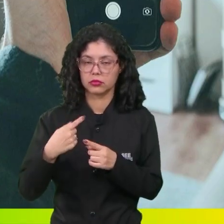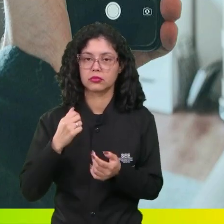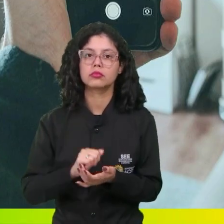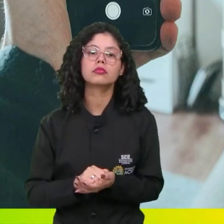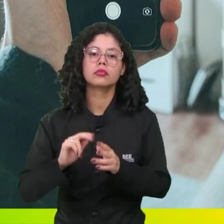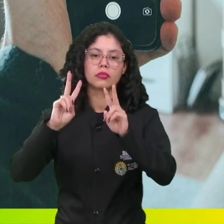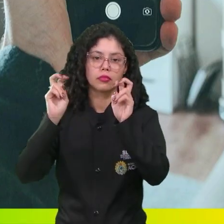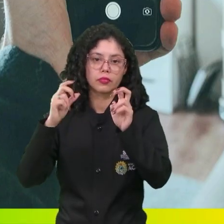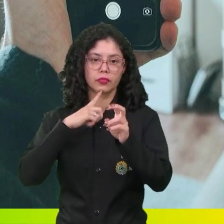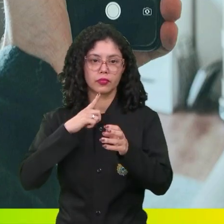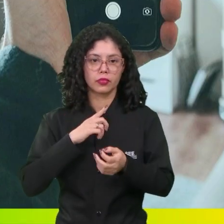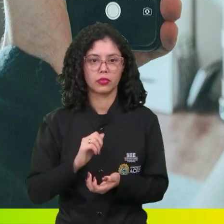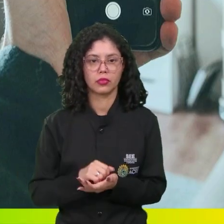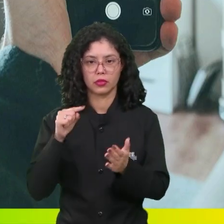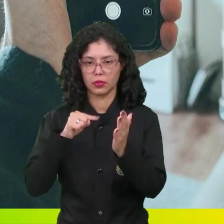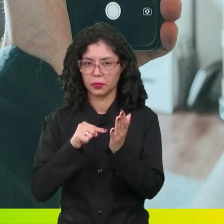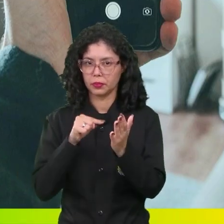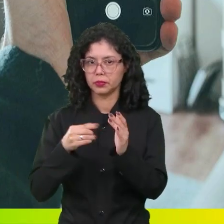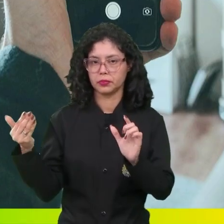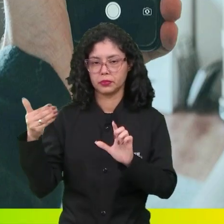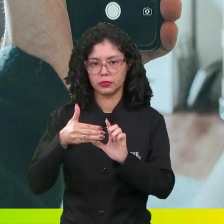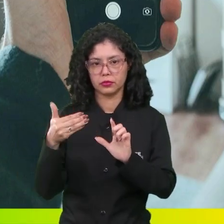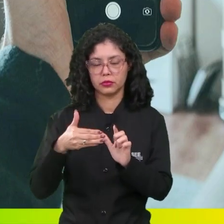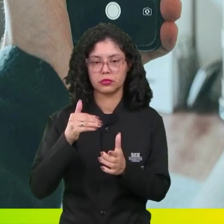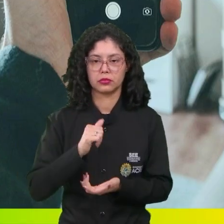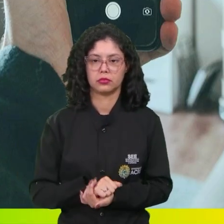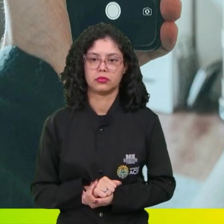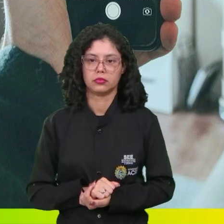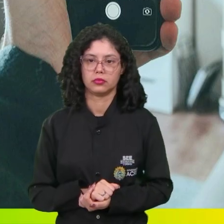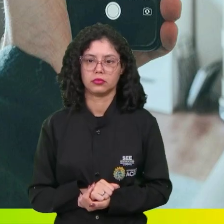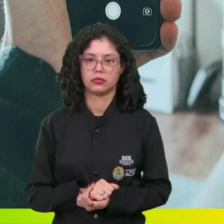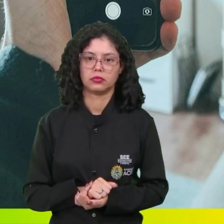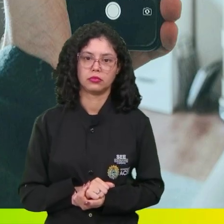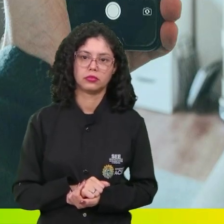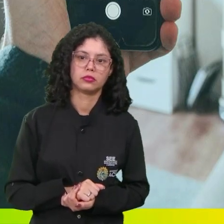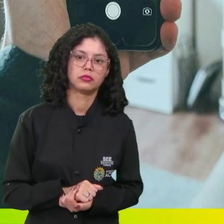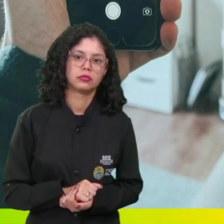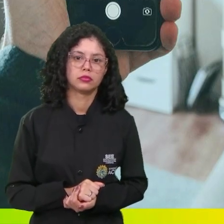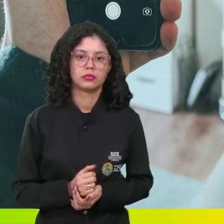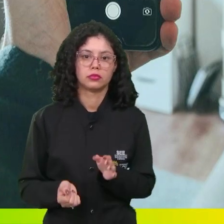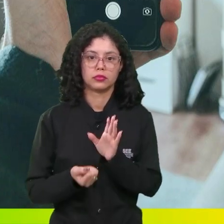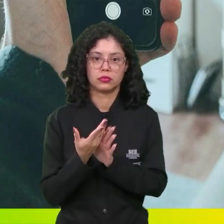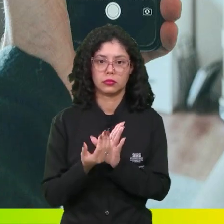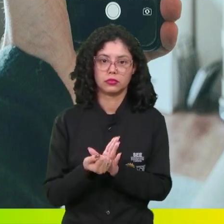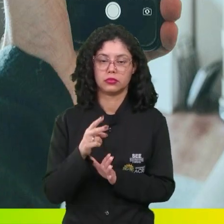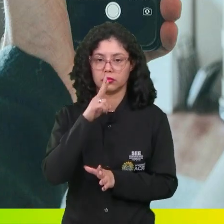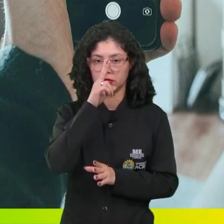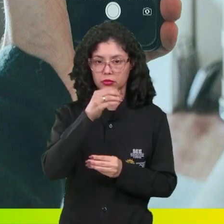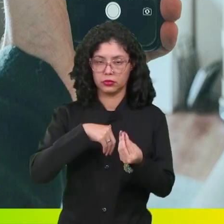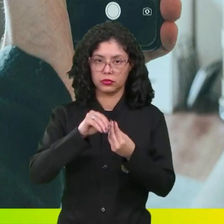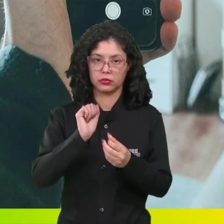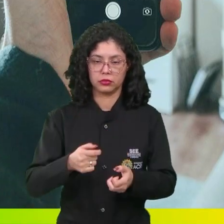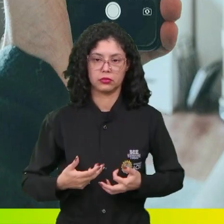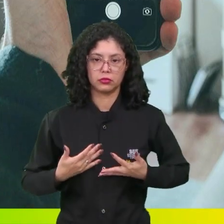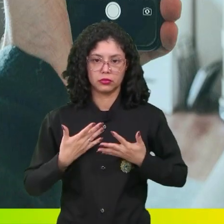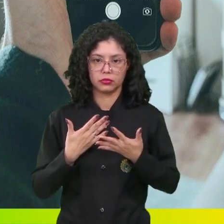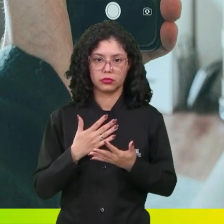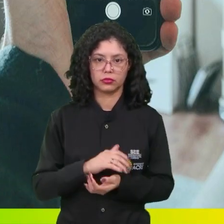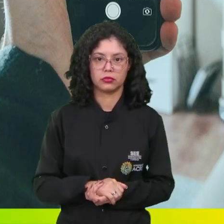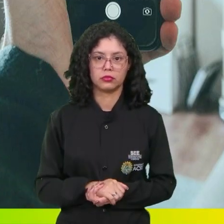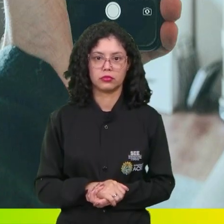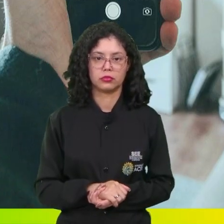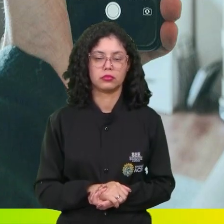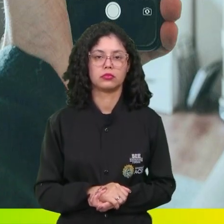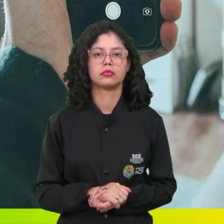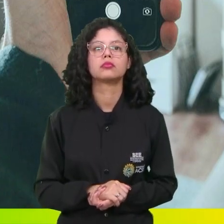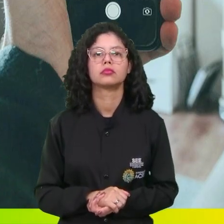de ter muitos cliques, muito acesso, tá? Especialmente quando gera fortes reações